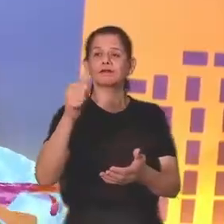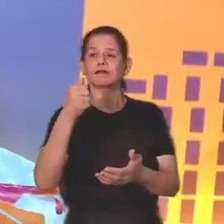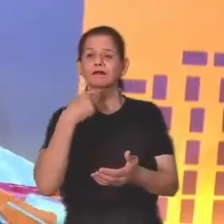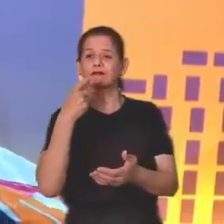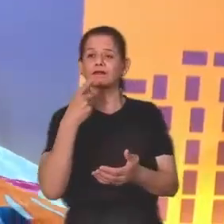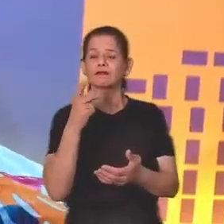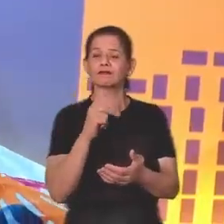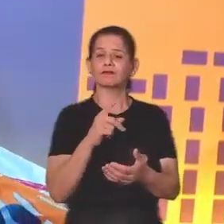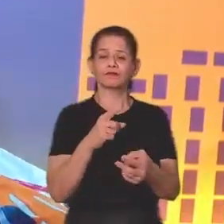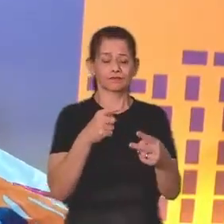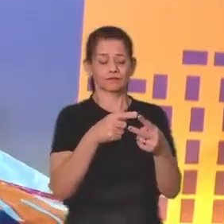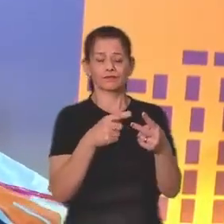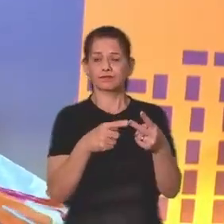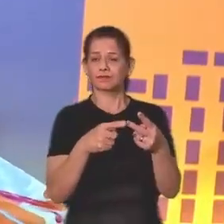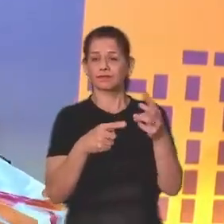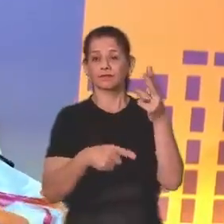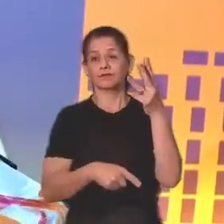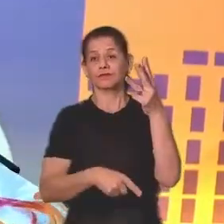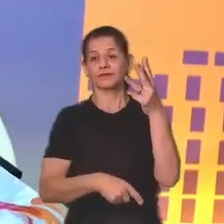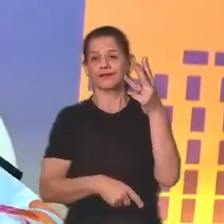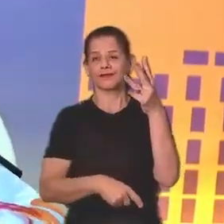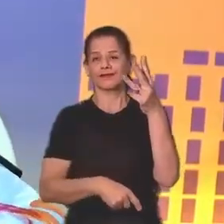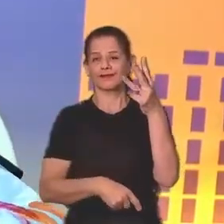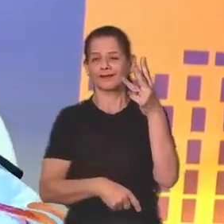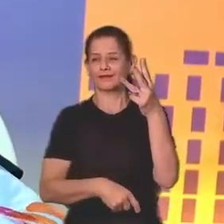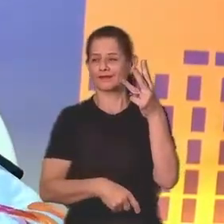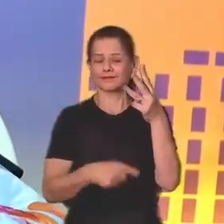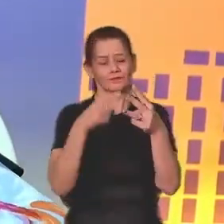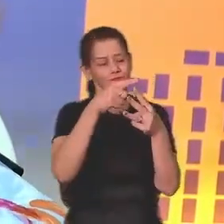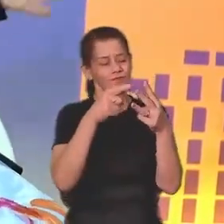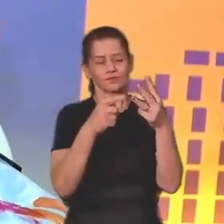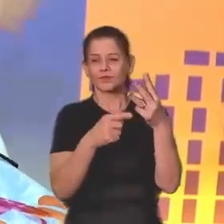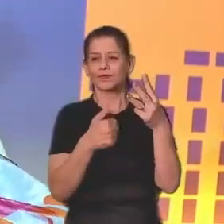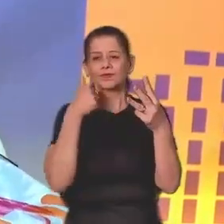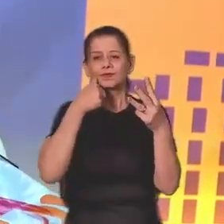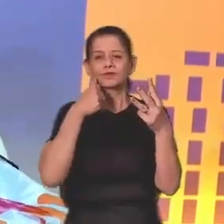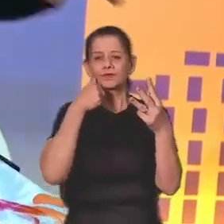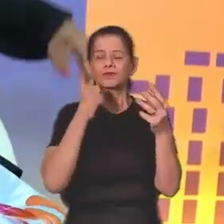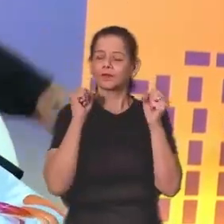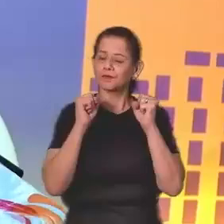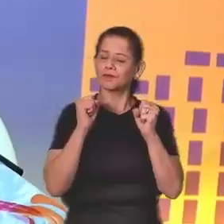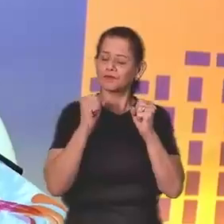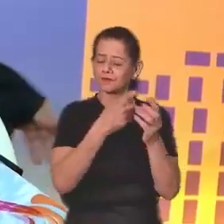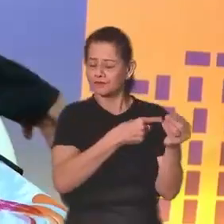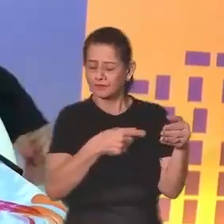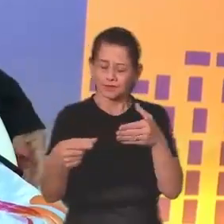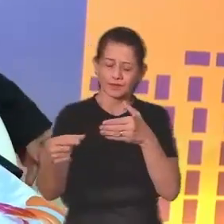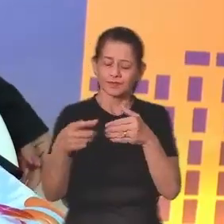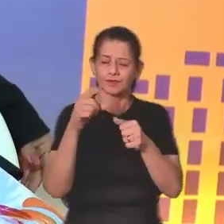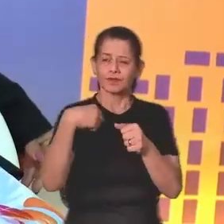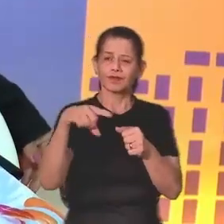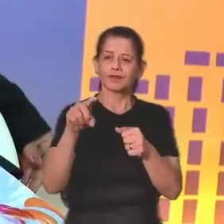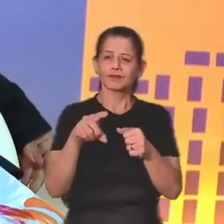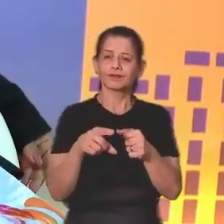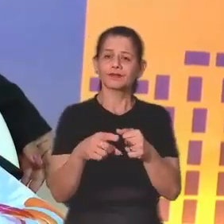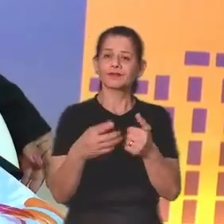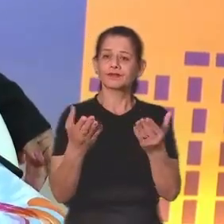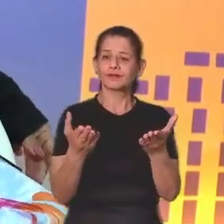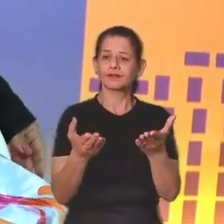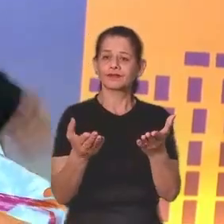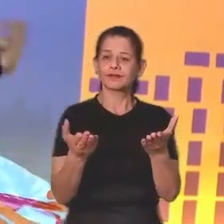falou, duas não, nós somos três. Ele falou, não, pode ir para lá. E nós somos